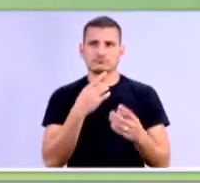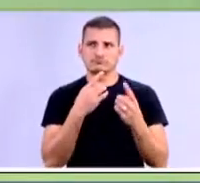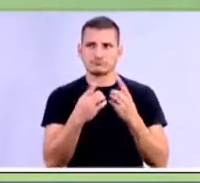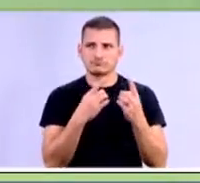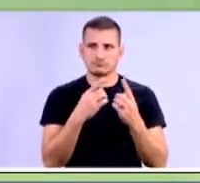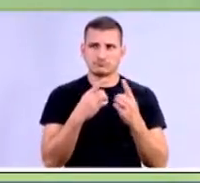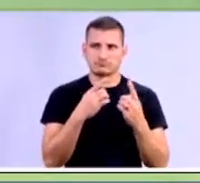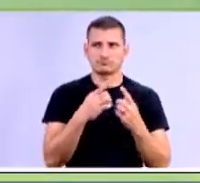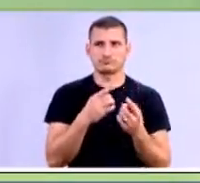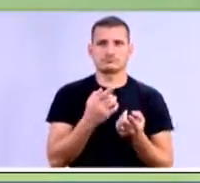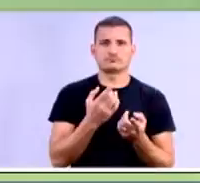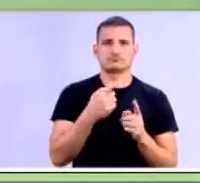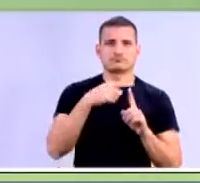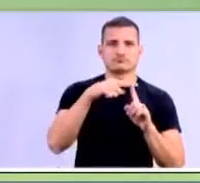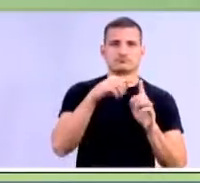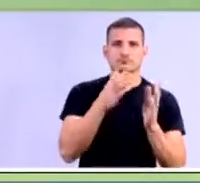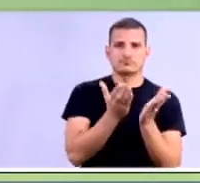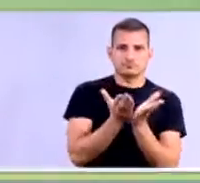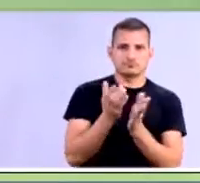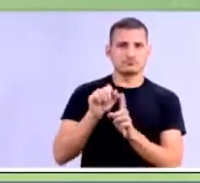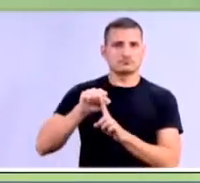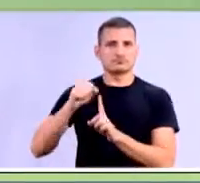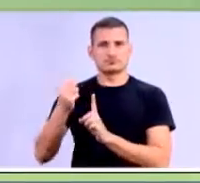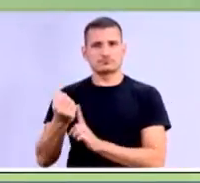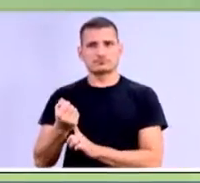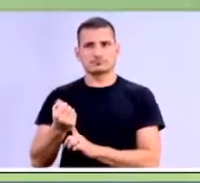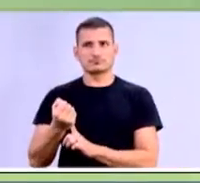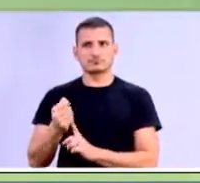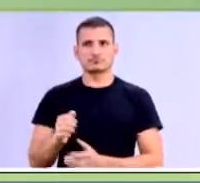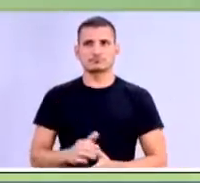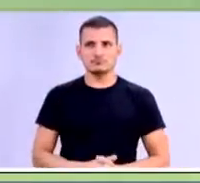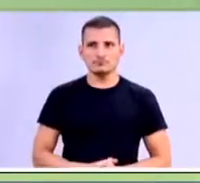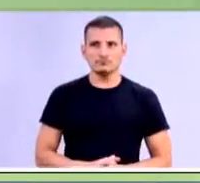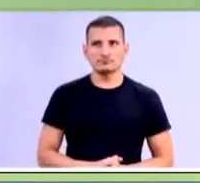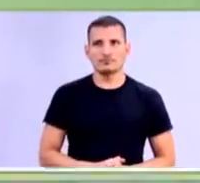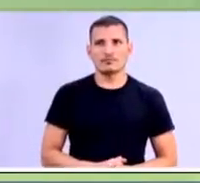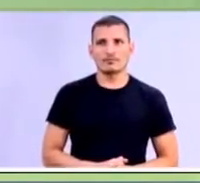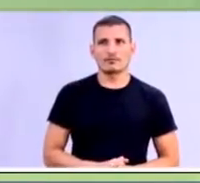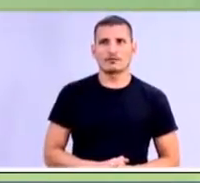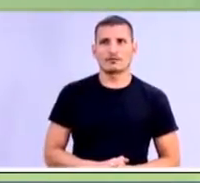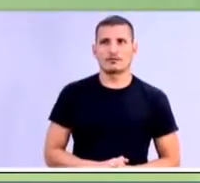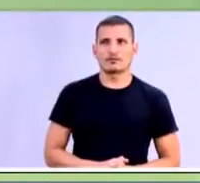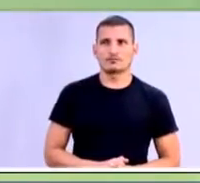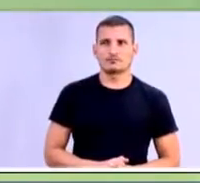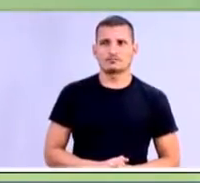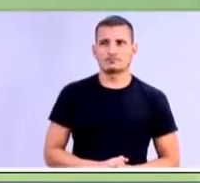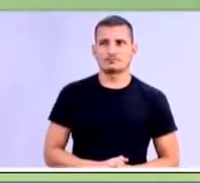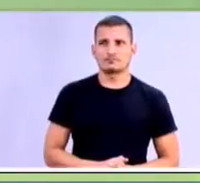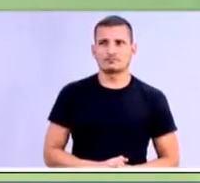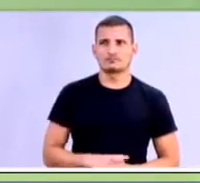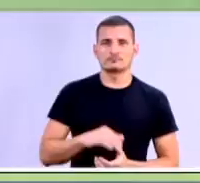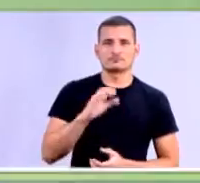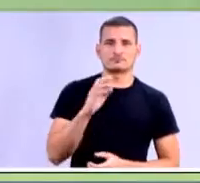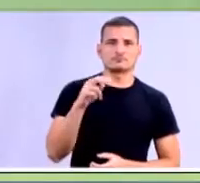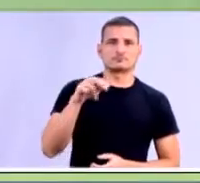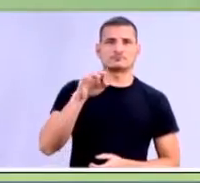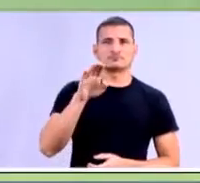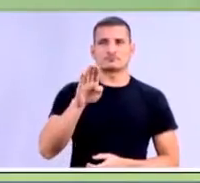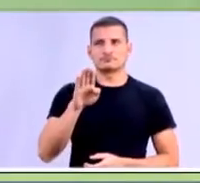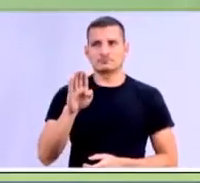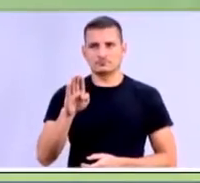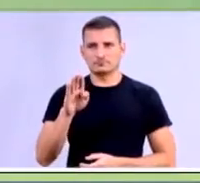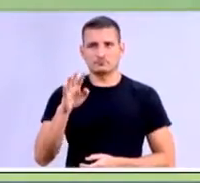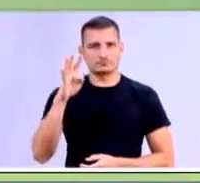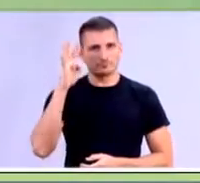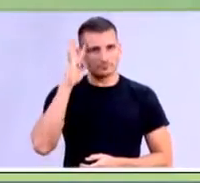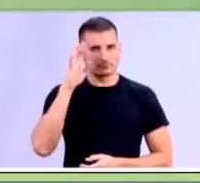entre igreja e sociedade. A Confederação Nacional dos Bispos do Brasil lançou, nesta